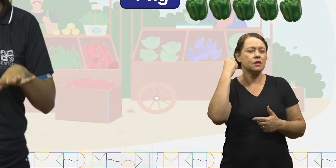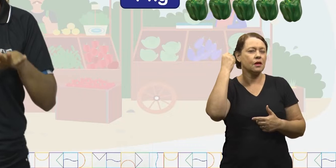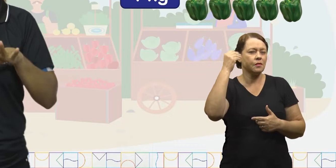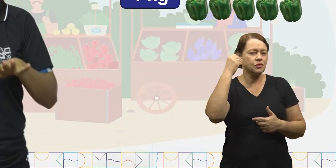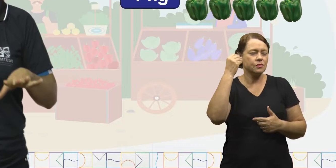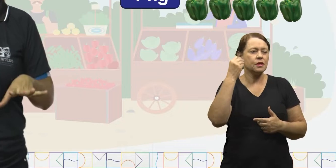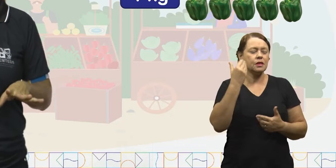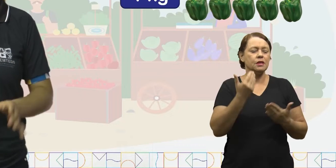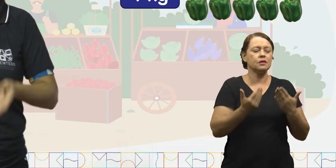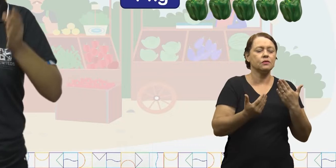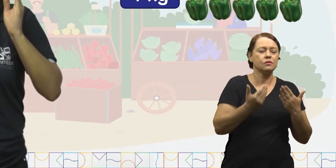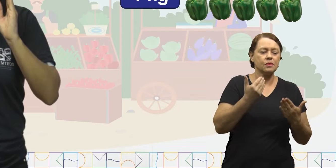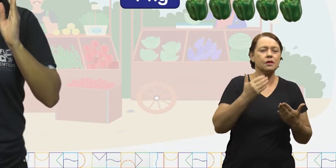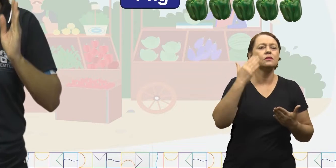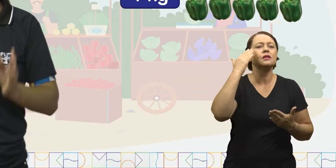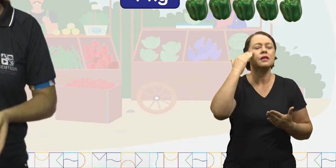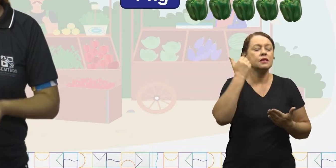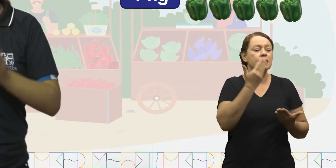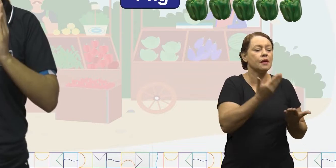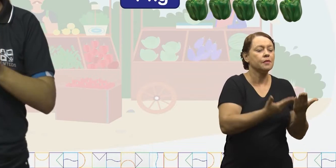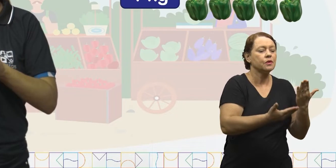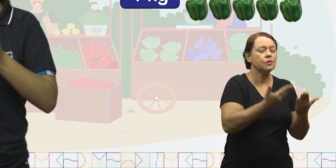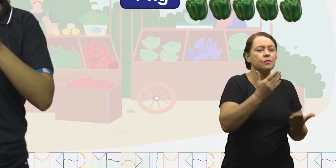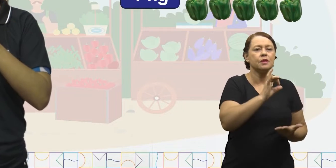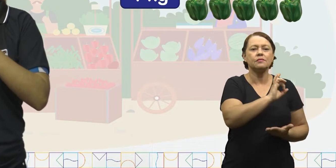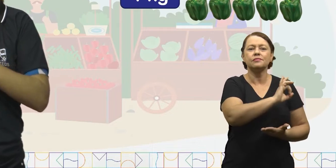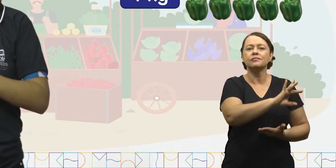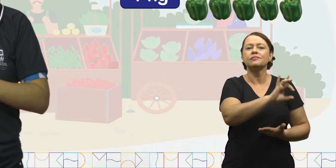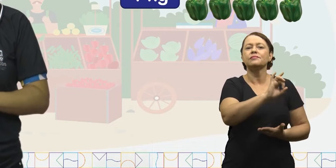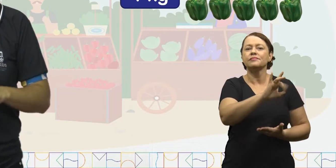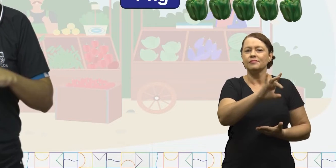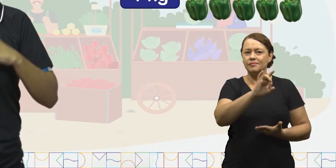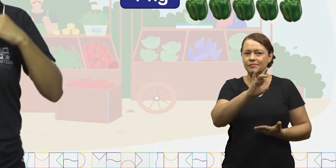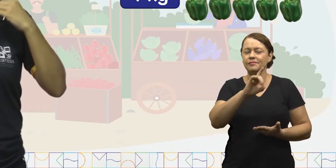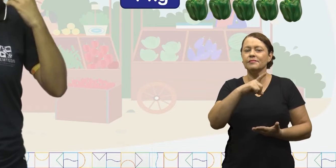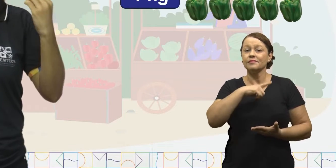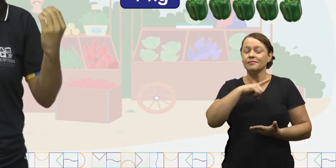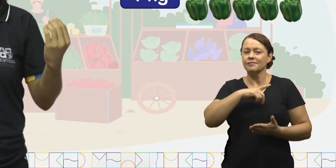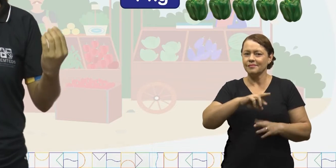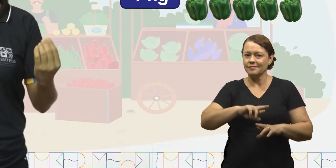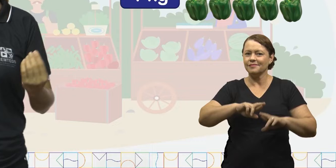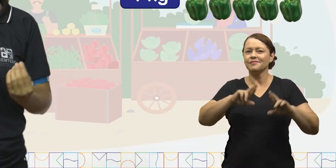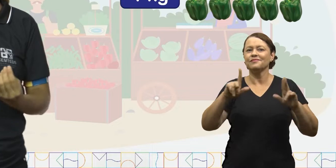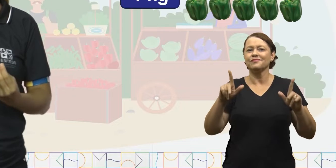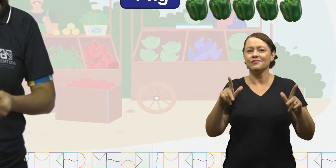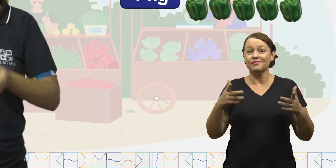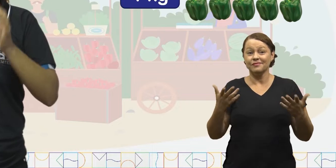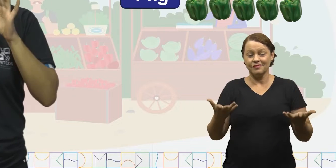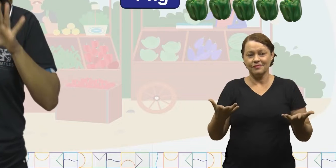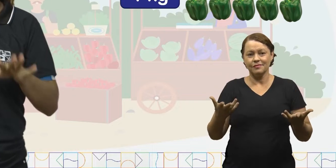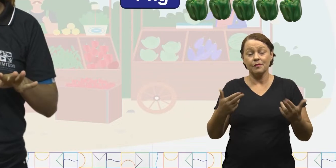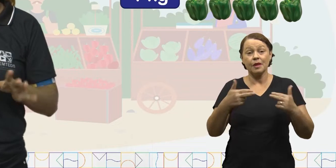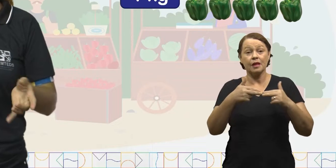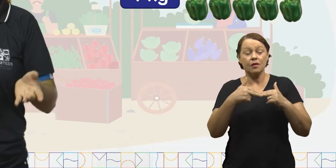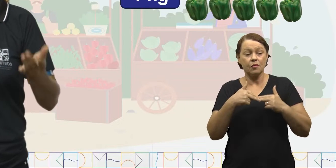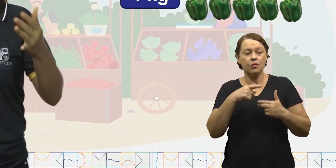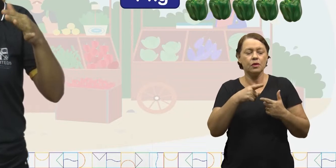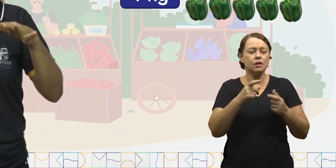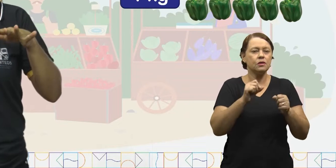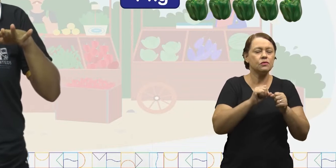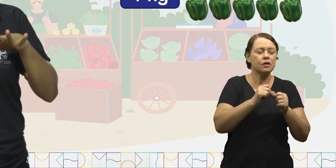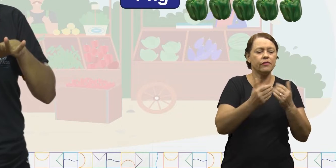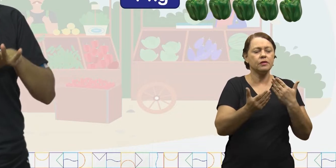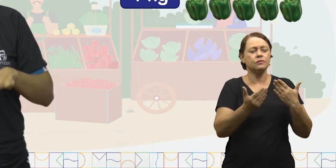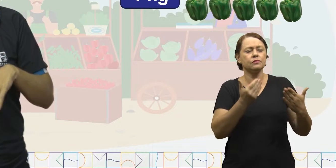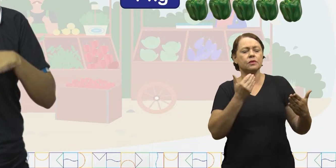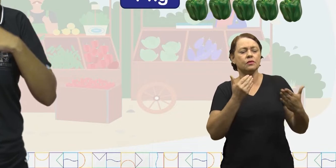que aproximadamente o peso de cada um desses itens faz essa diferença. Então, ele tem